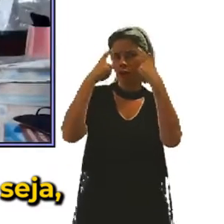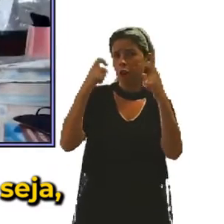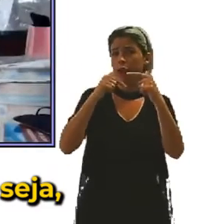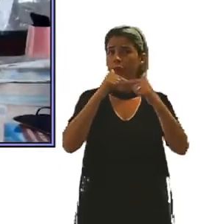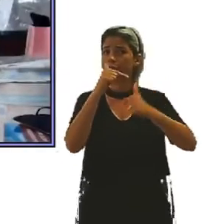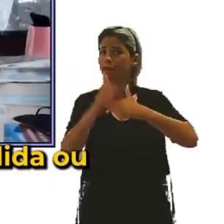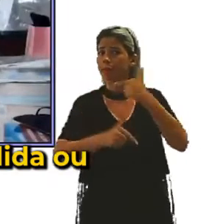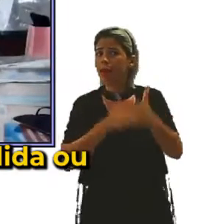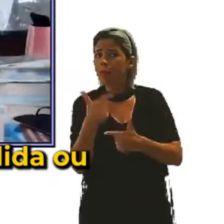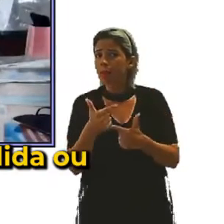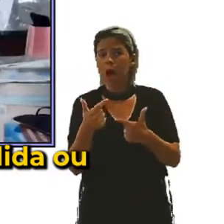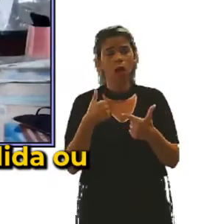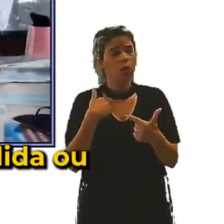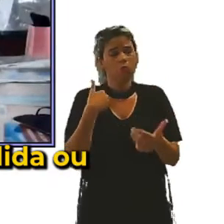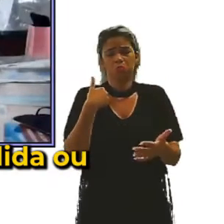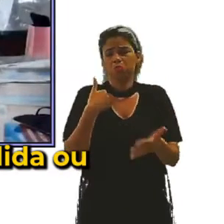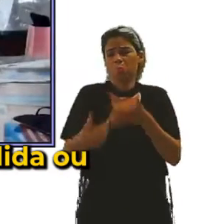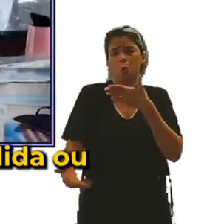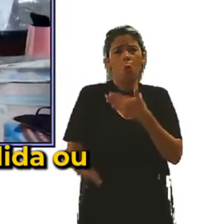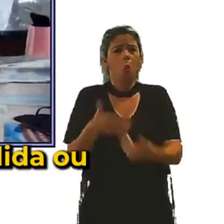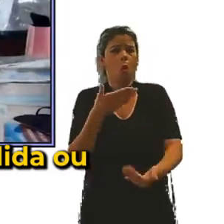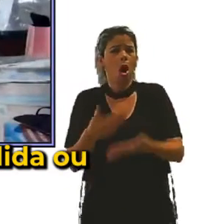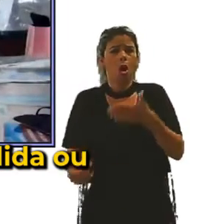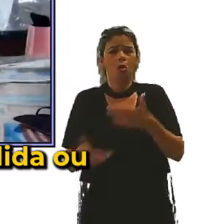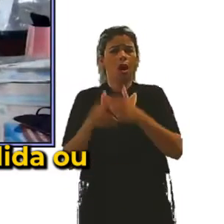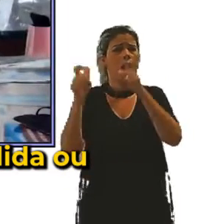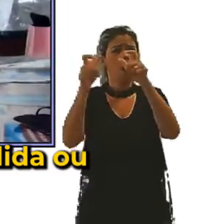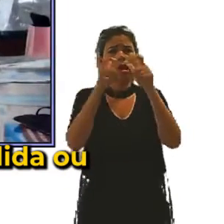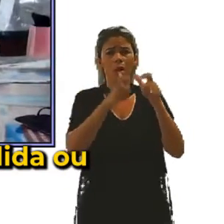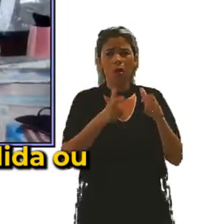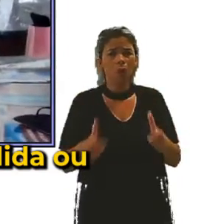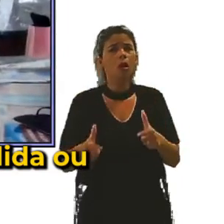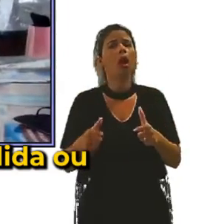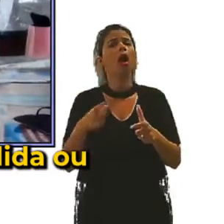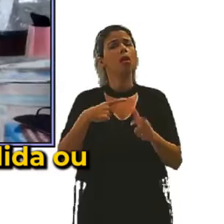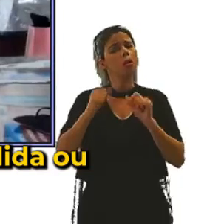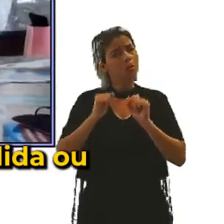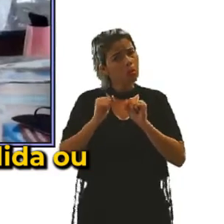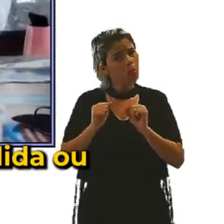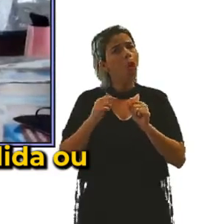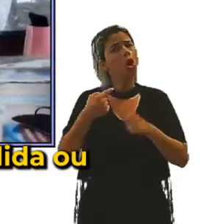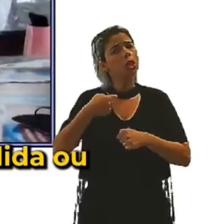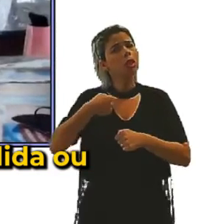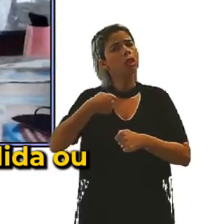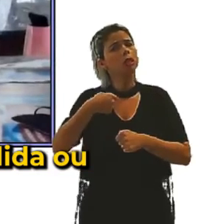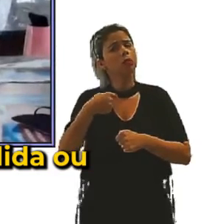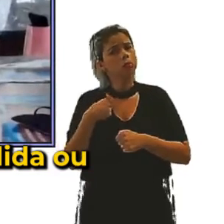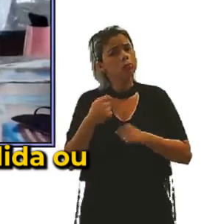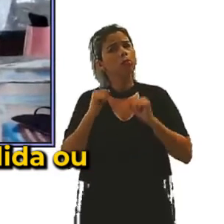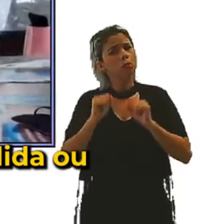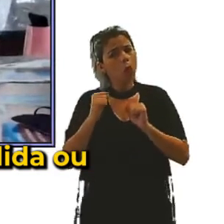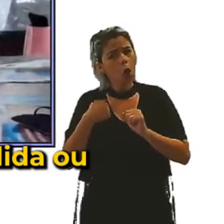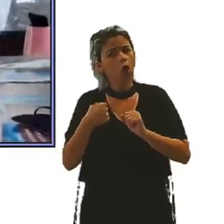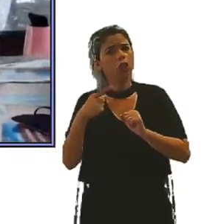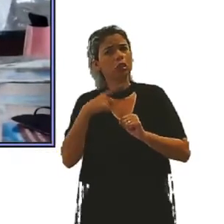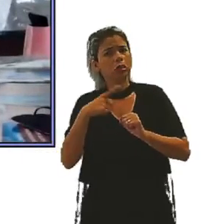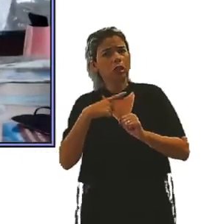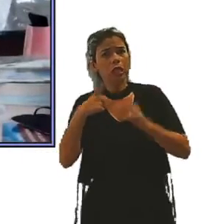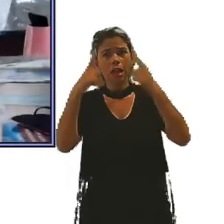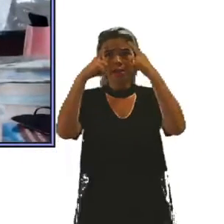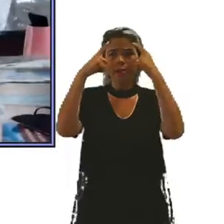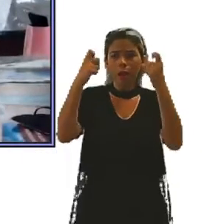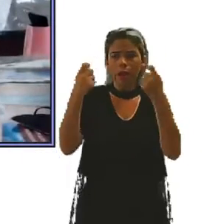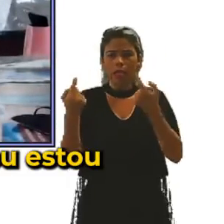ou seja, em qualquer nicho que ela possa ser agredida ou violada